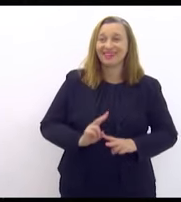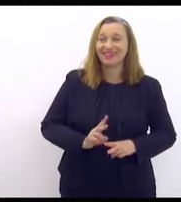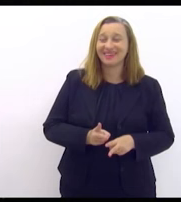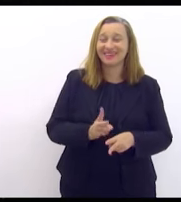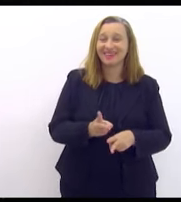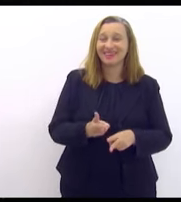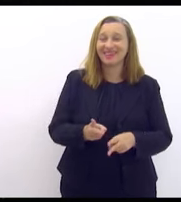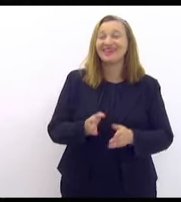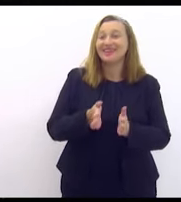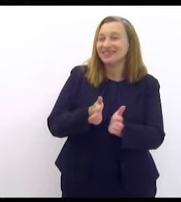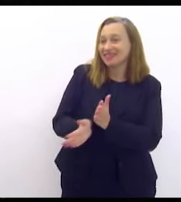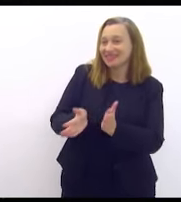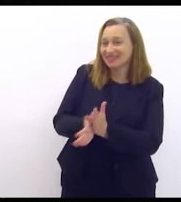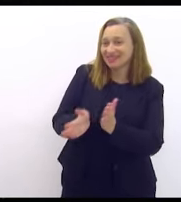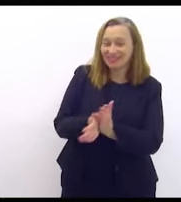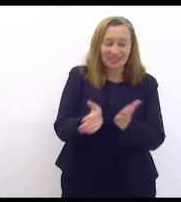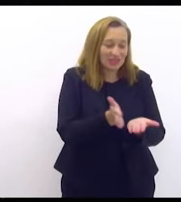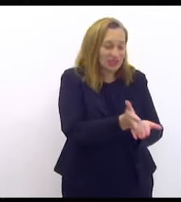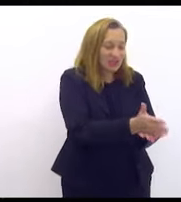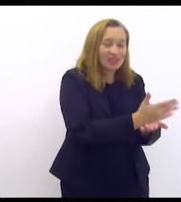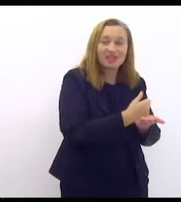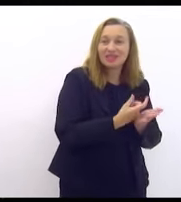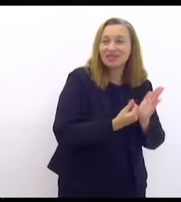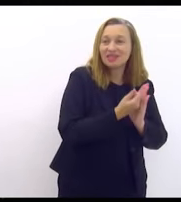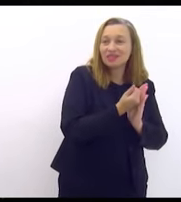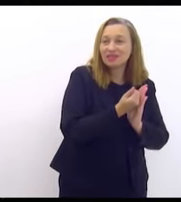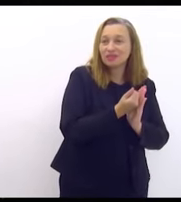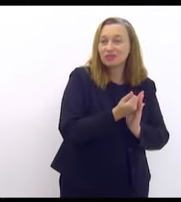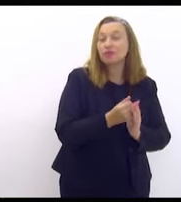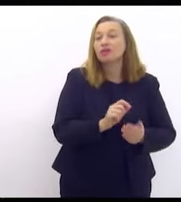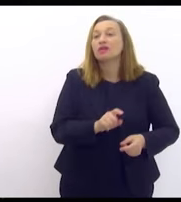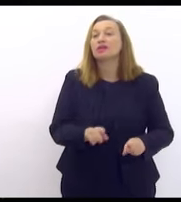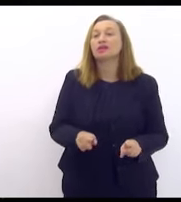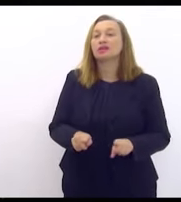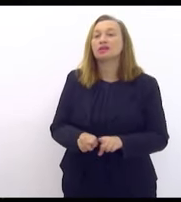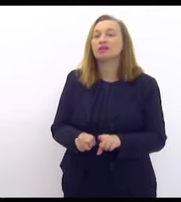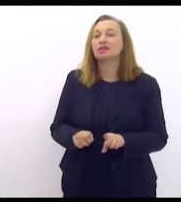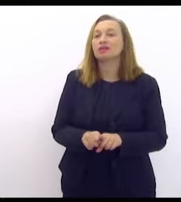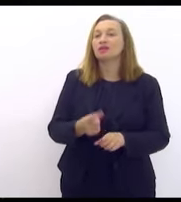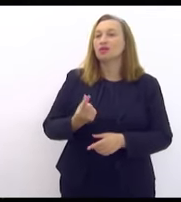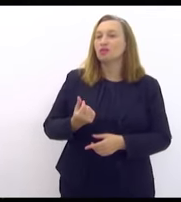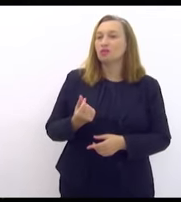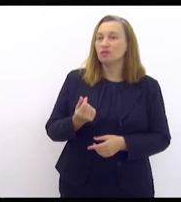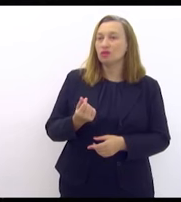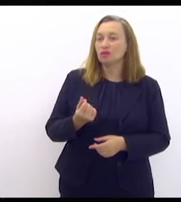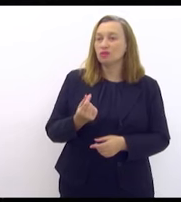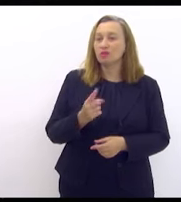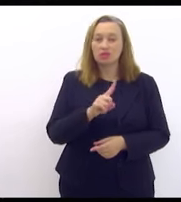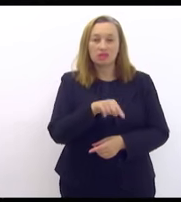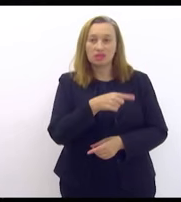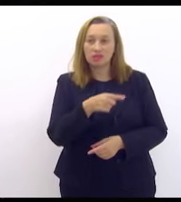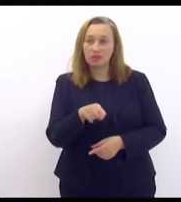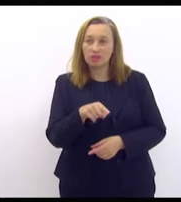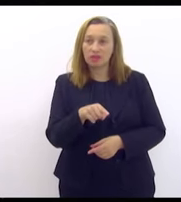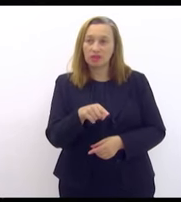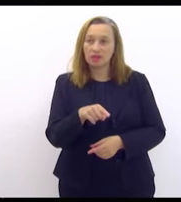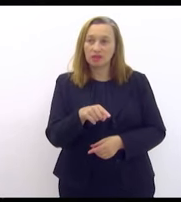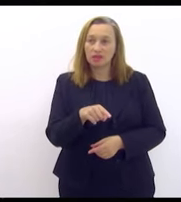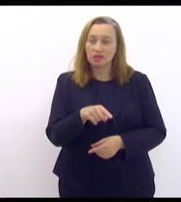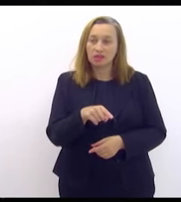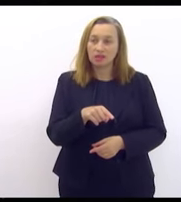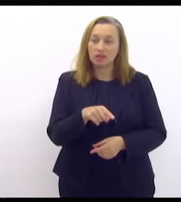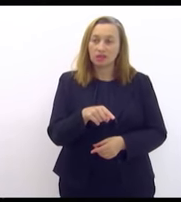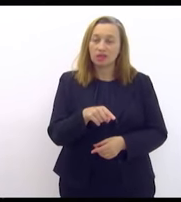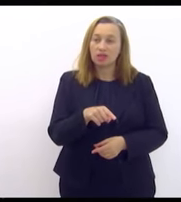e das despesas. O segundo, o alto valor de renúncias fiscais. A nossa